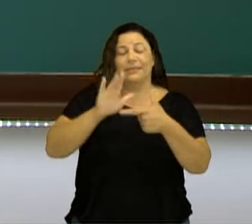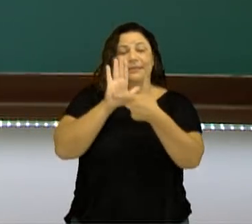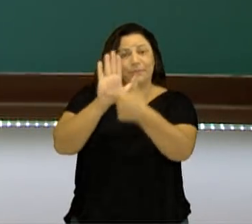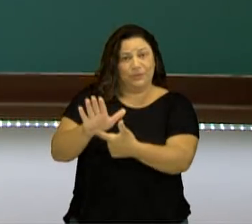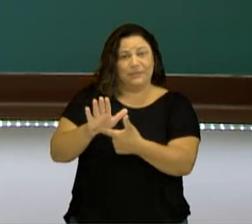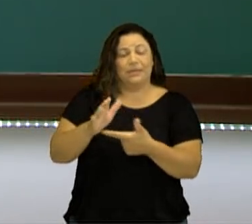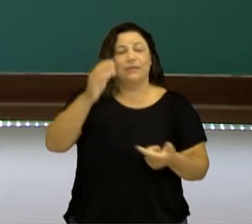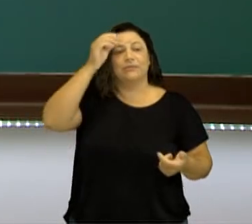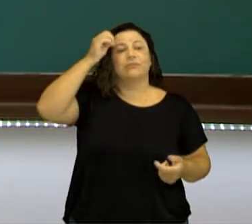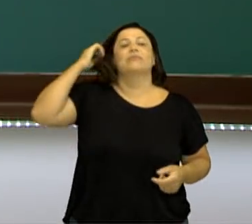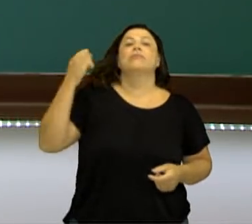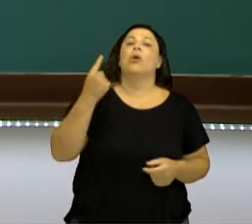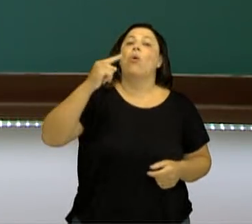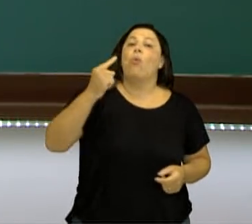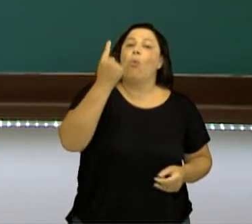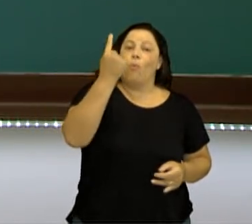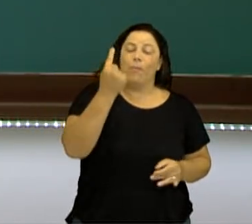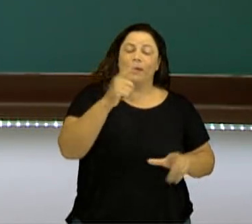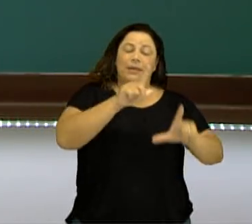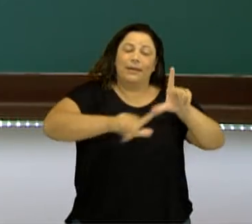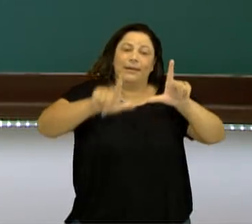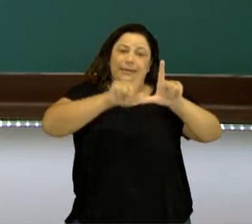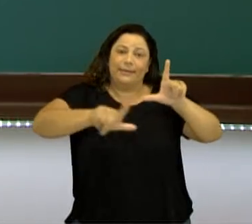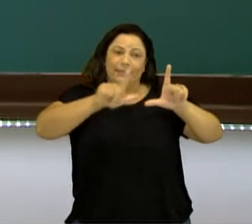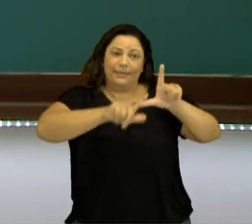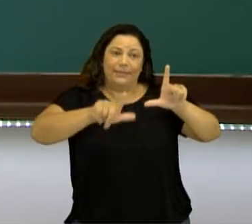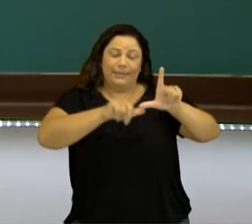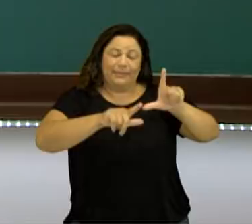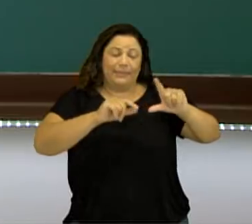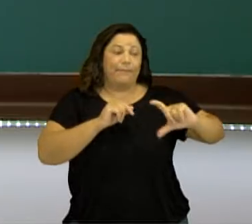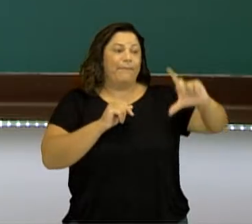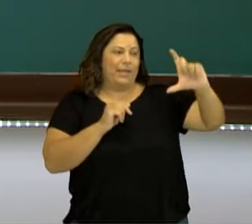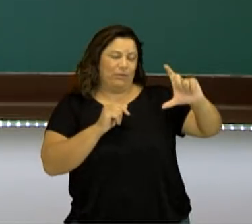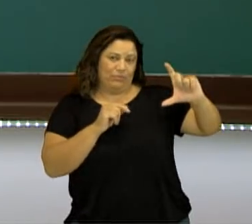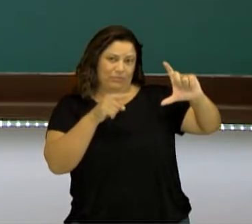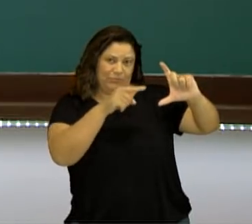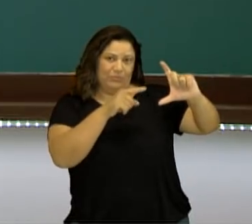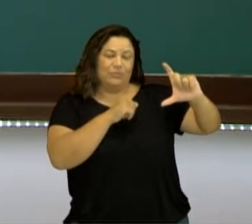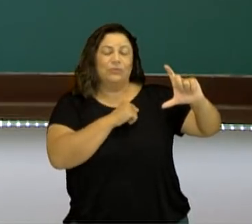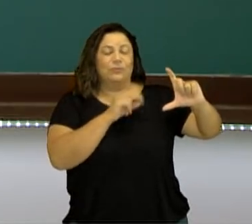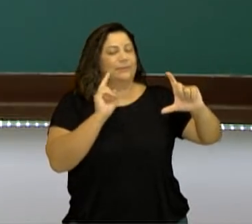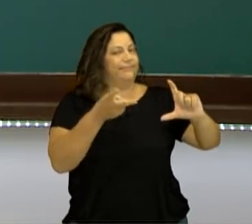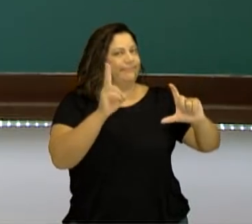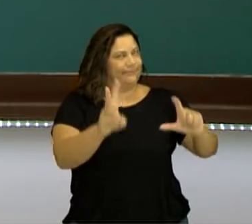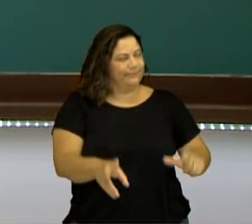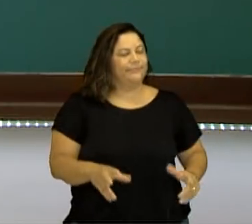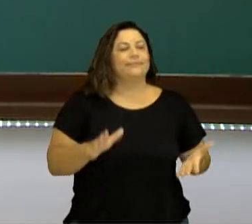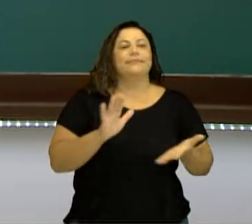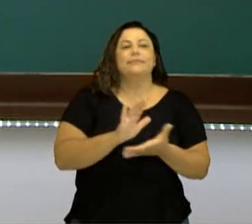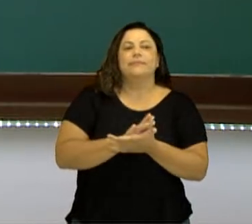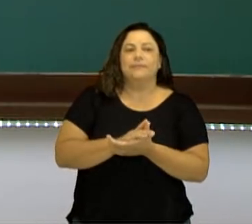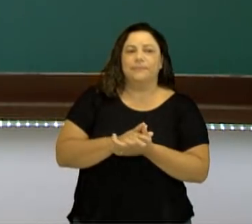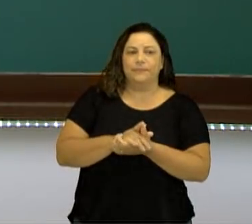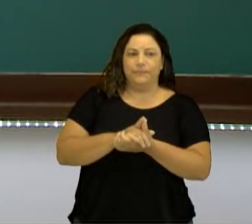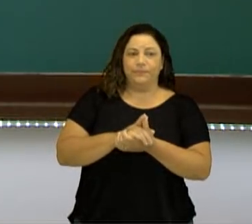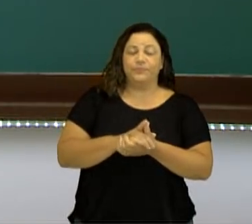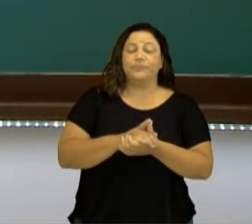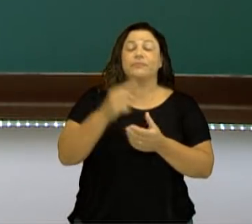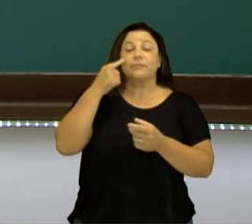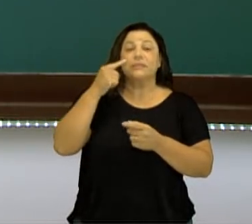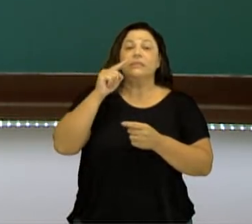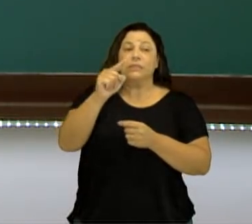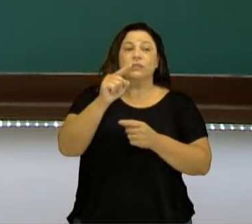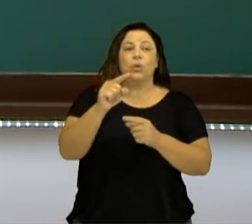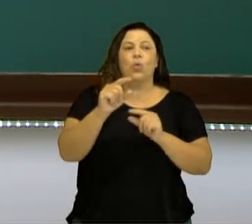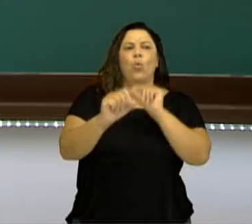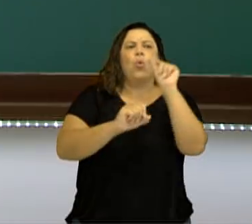uma letra só, nós colocaremos uma letra maiúscula, sempre. Tá? Então aqui no elemento sódio eu